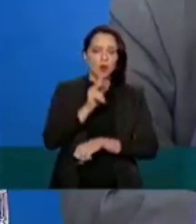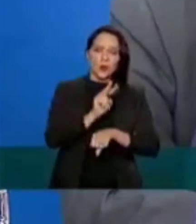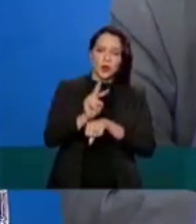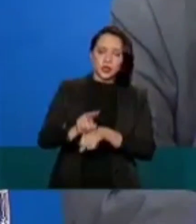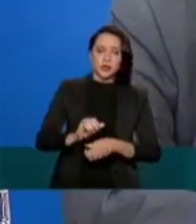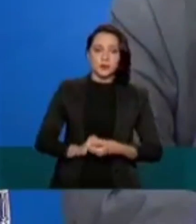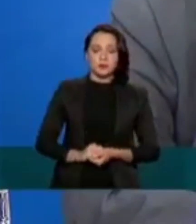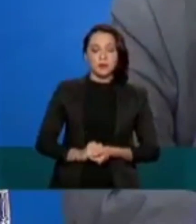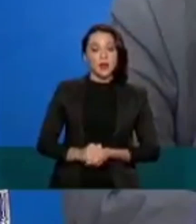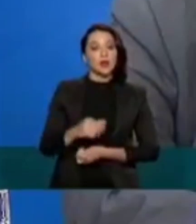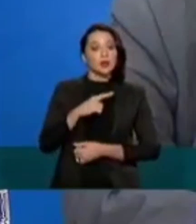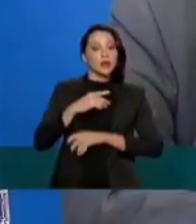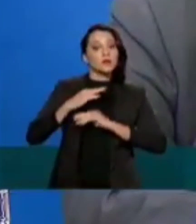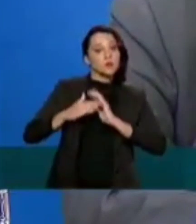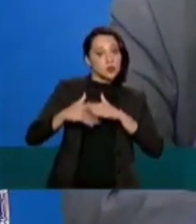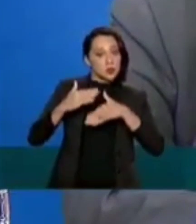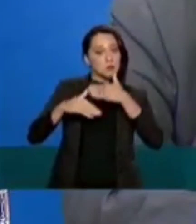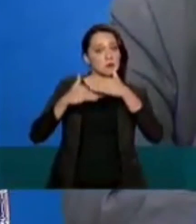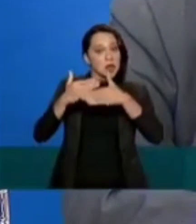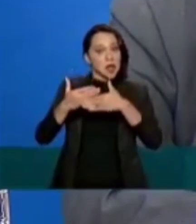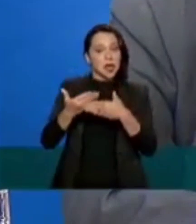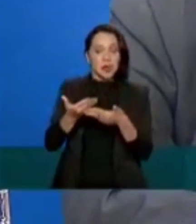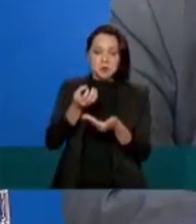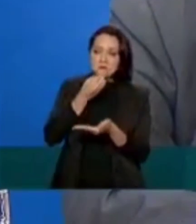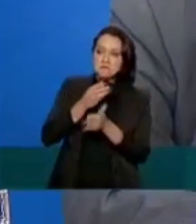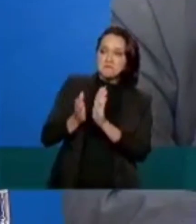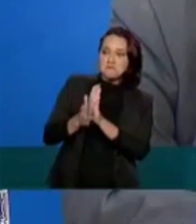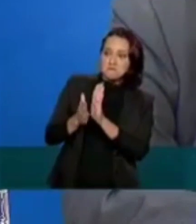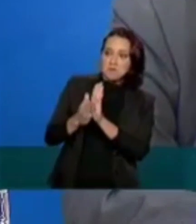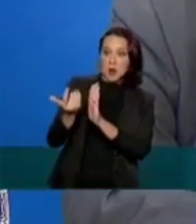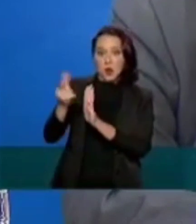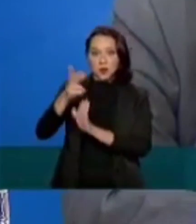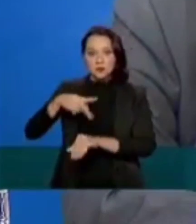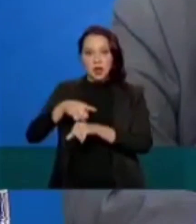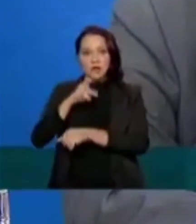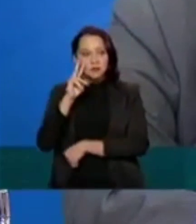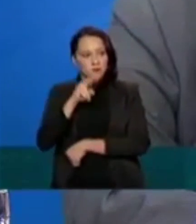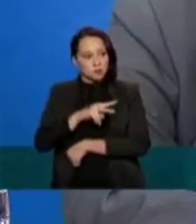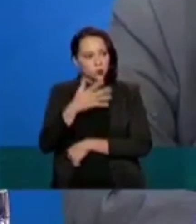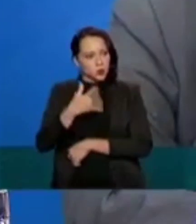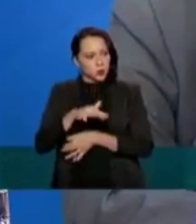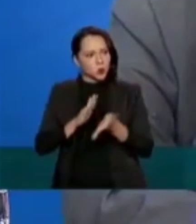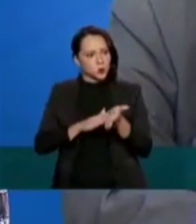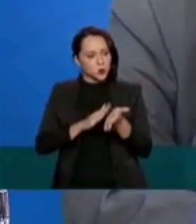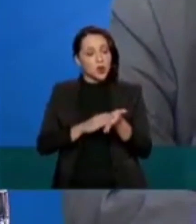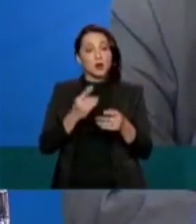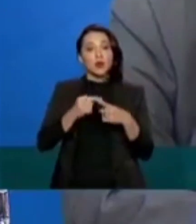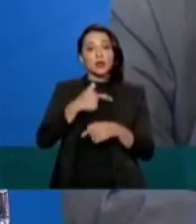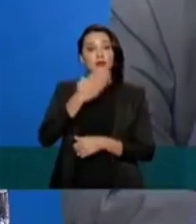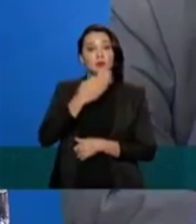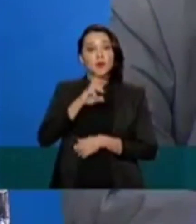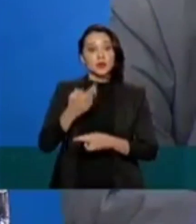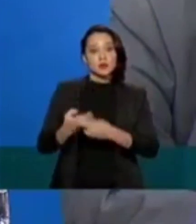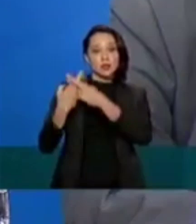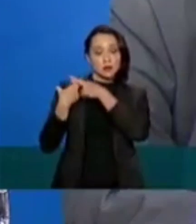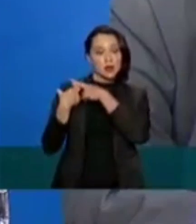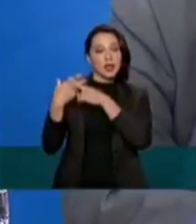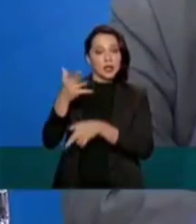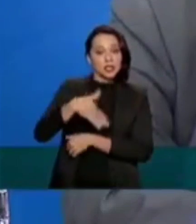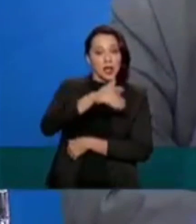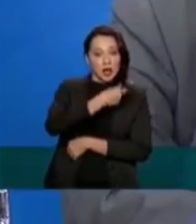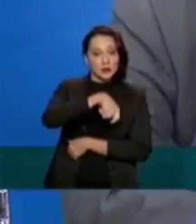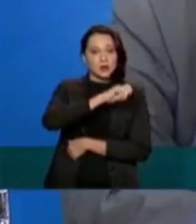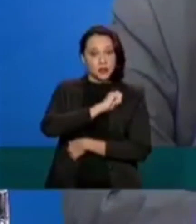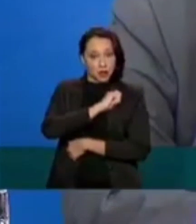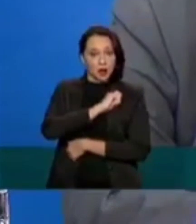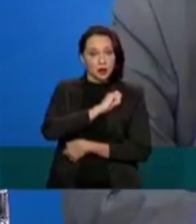Tivemos um desempenho que tem sido muito elogiado lá fora, porque foi mantido esse compromisso de responsabilidade fiscal, ou